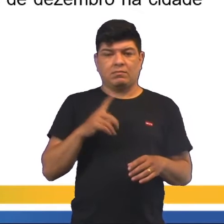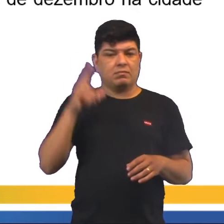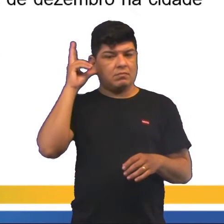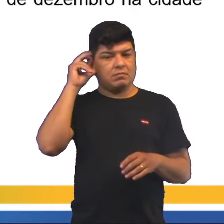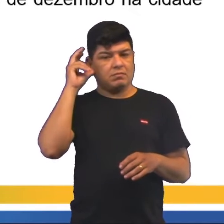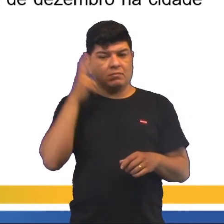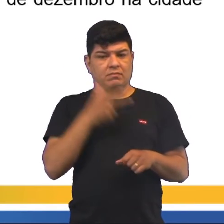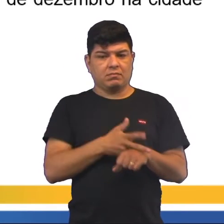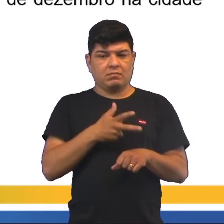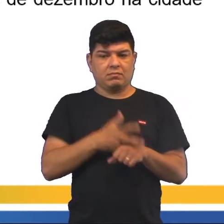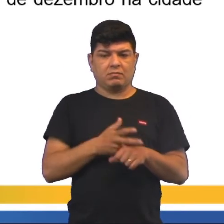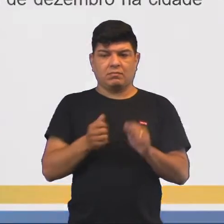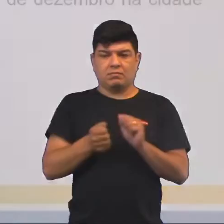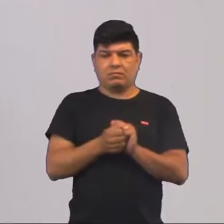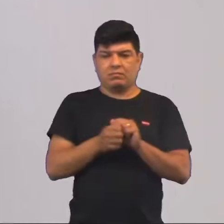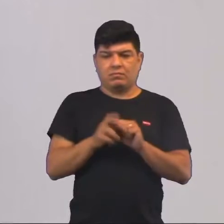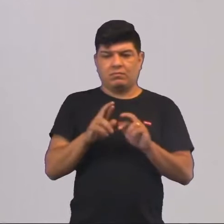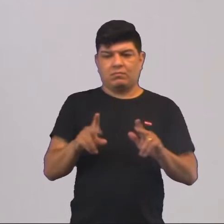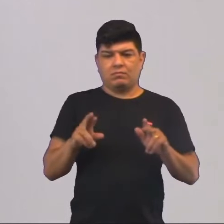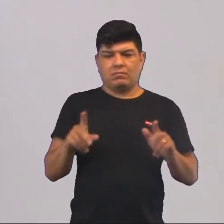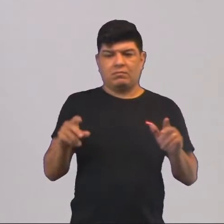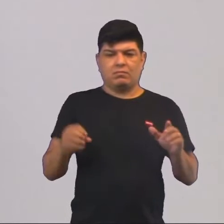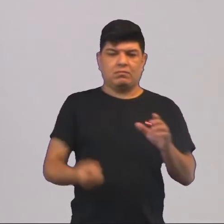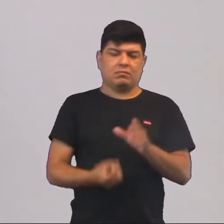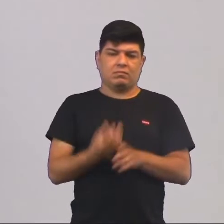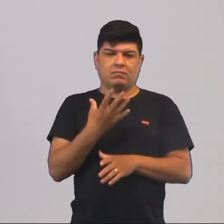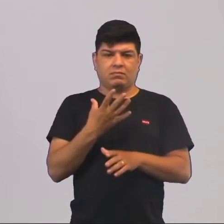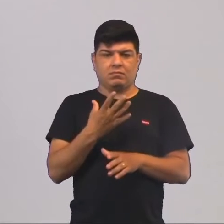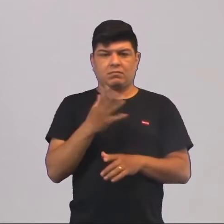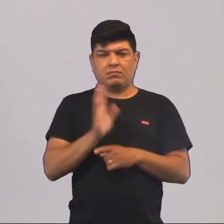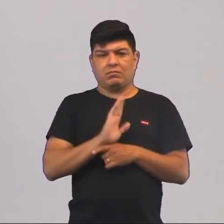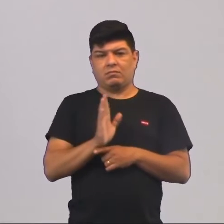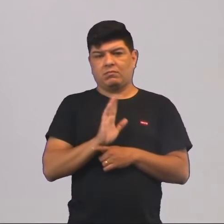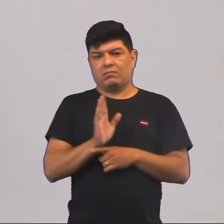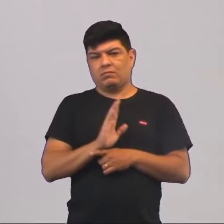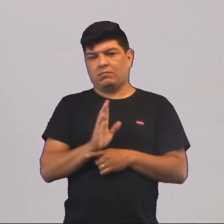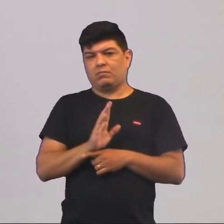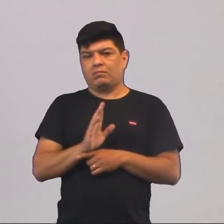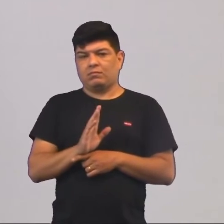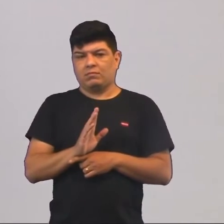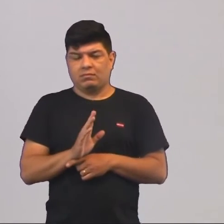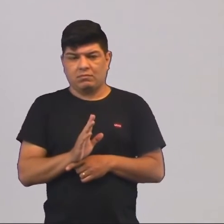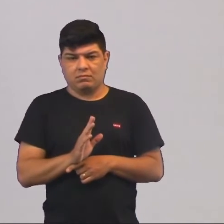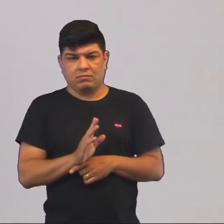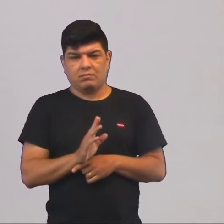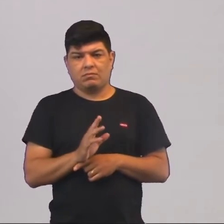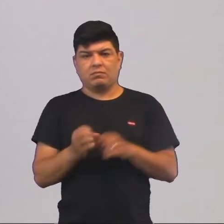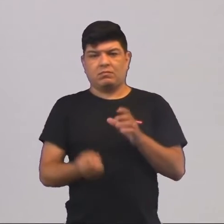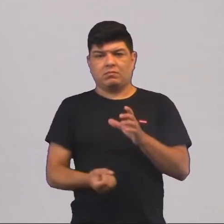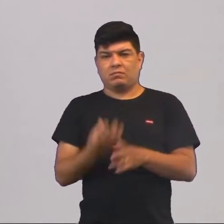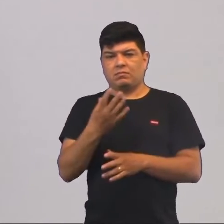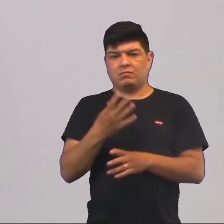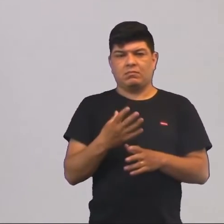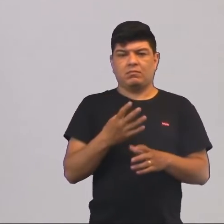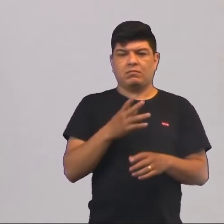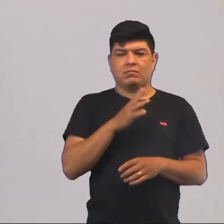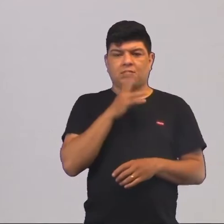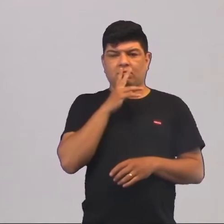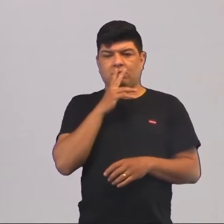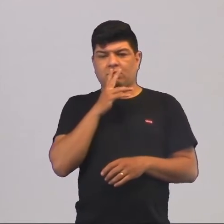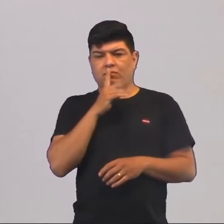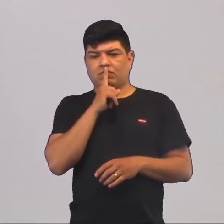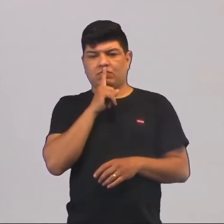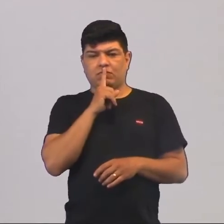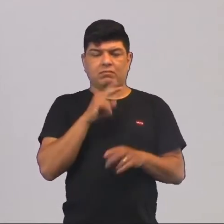áudio e vídeo conjunto, diferente de quando nasceu aí o cinema, né? O cinema, quando nasceu, foi mudo, nós já